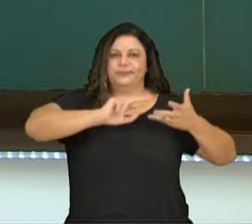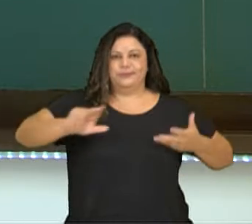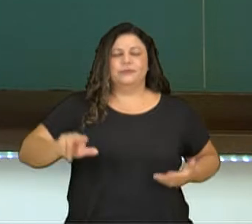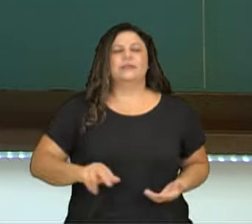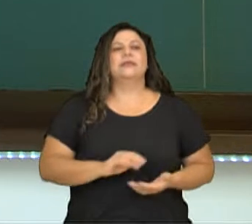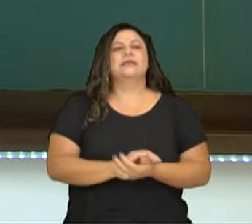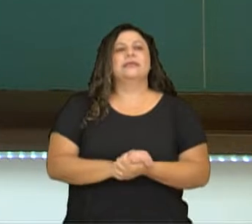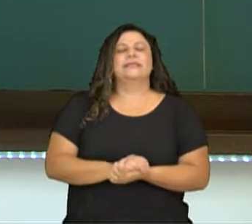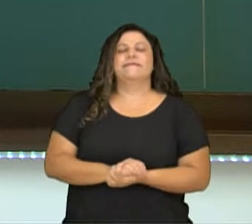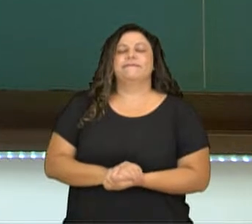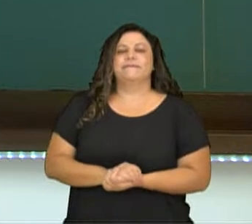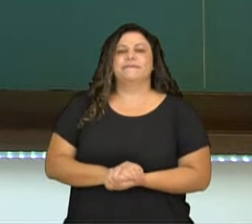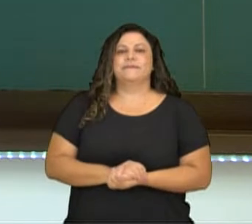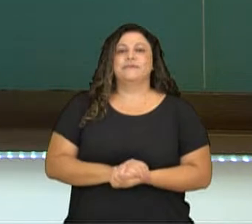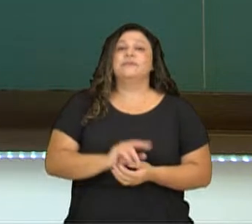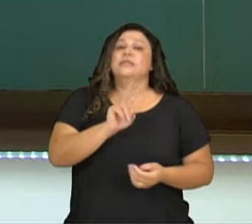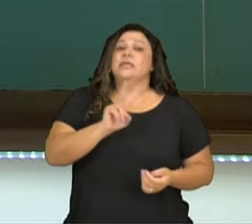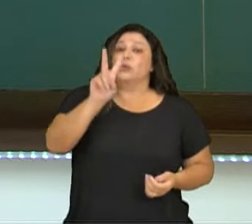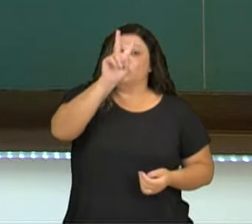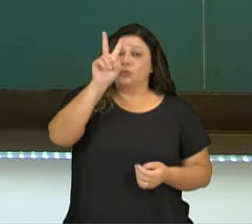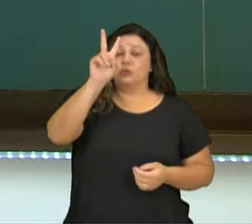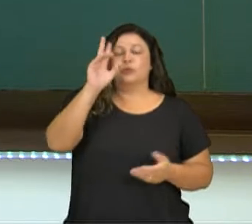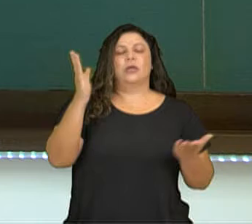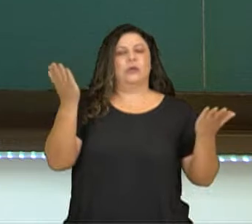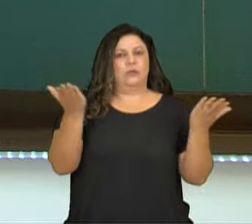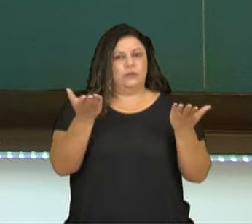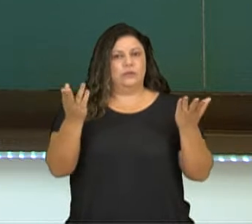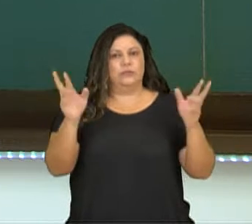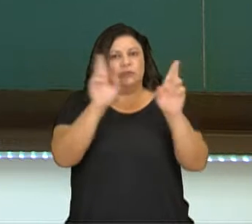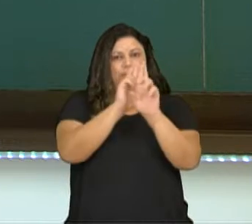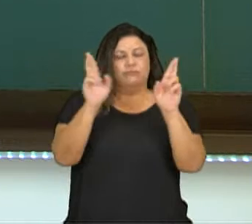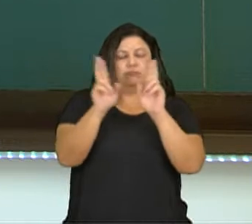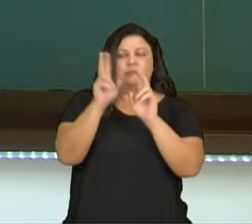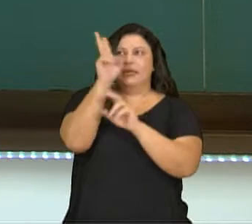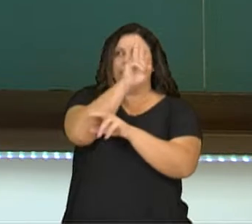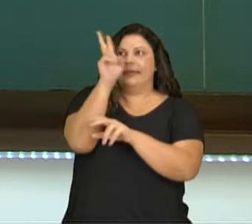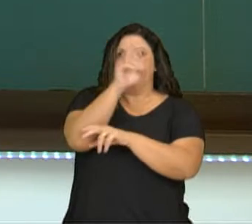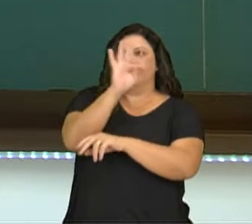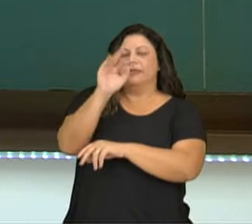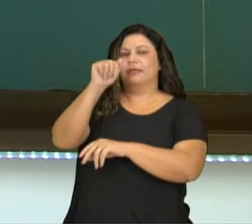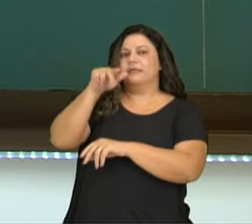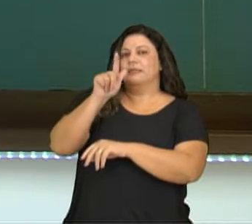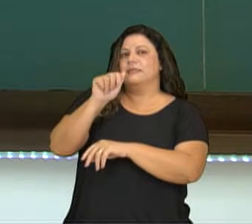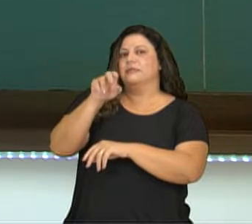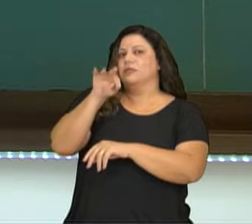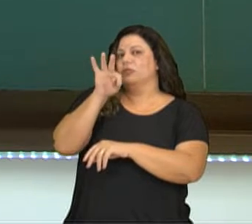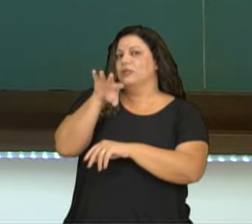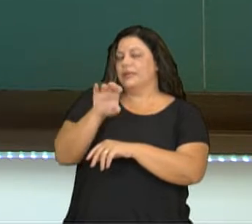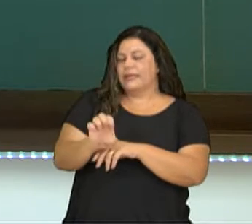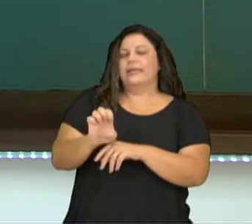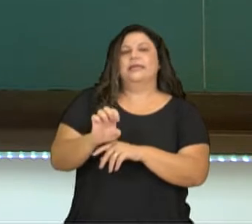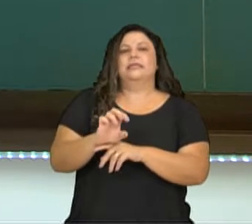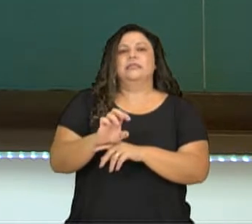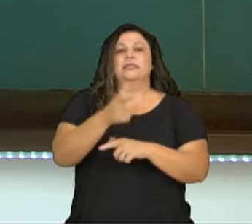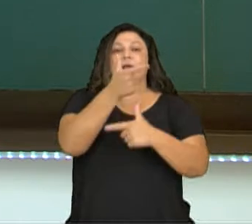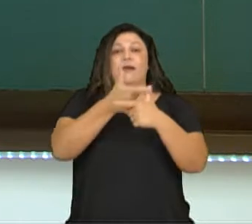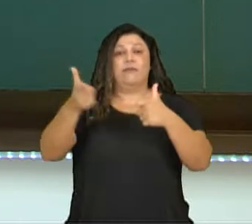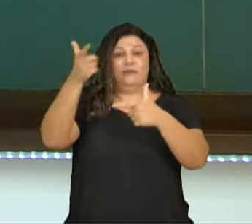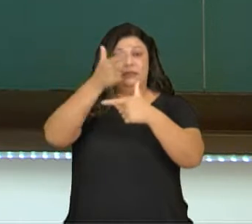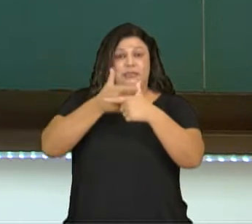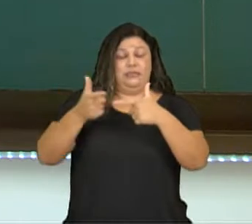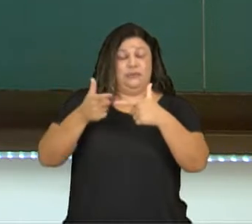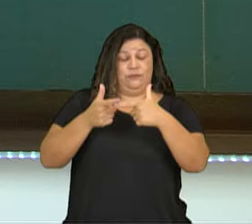temos os valores já dessas relações, lembrando que a tangente você obtém fazendo a divisão do seno